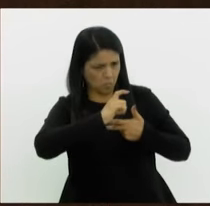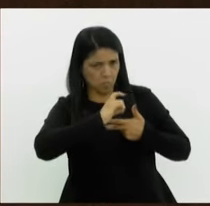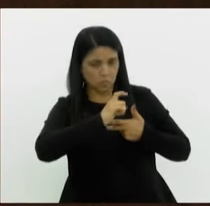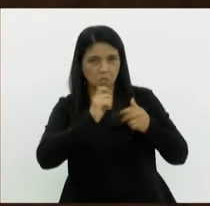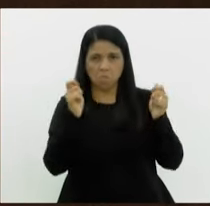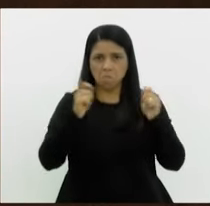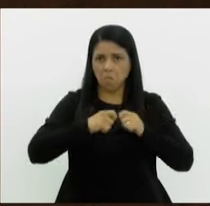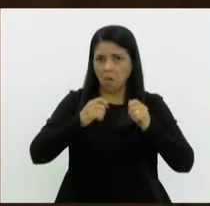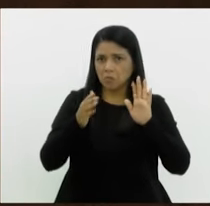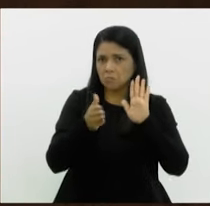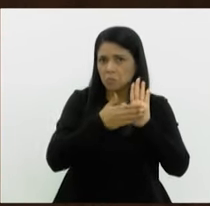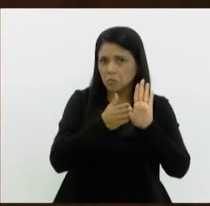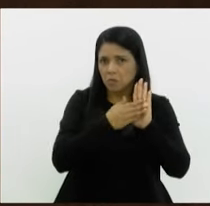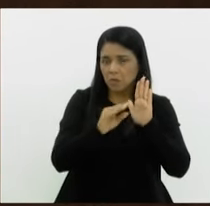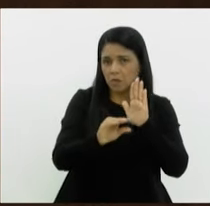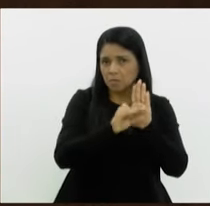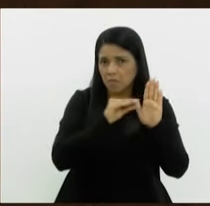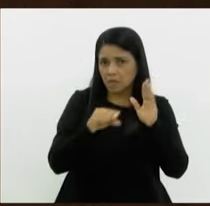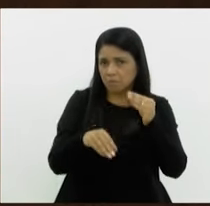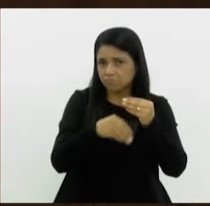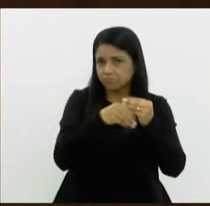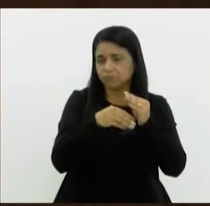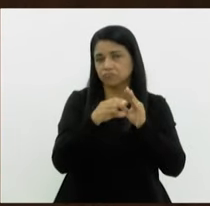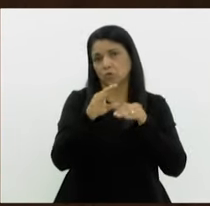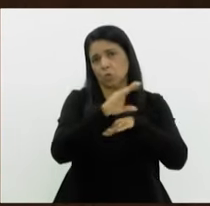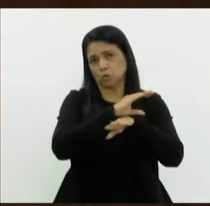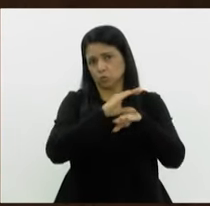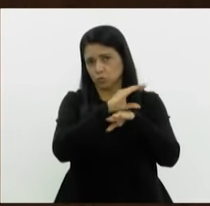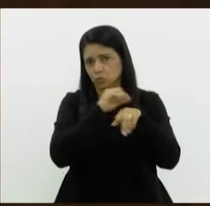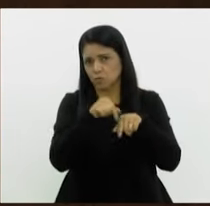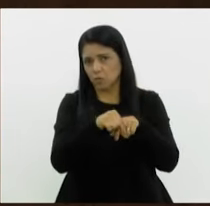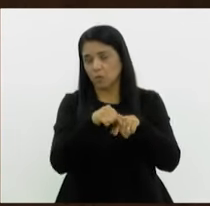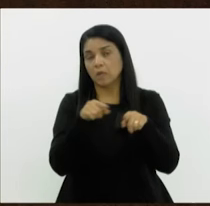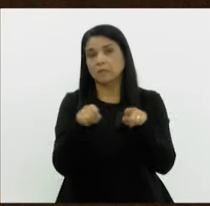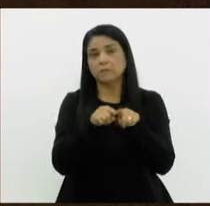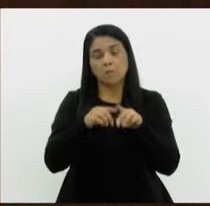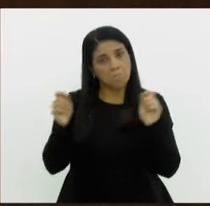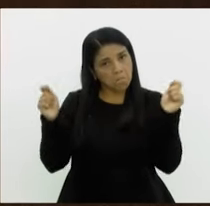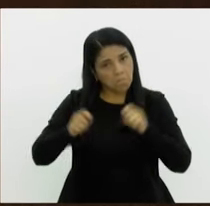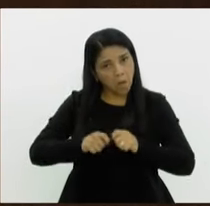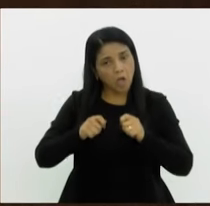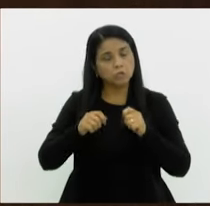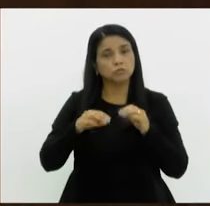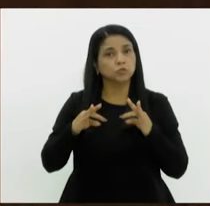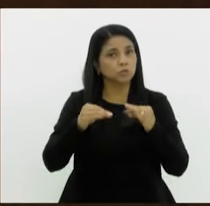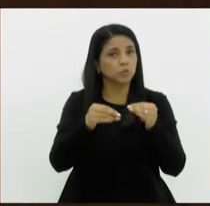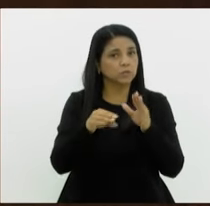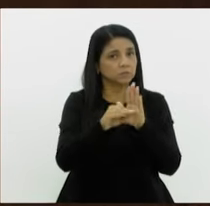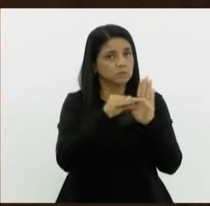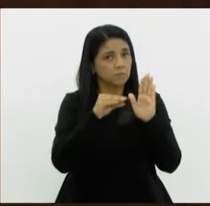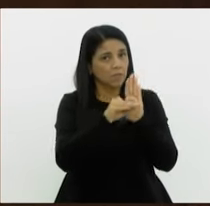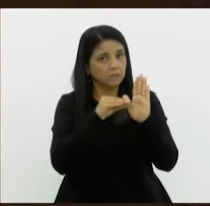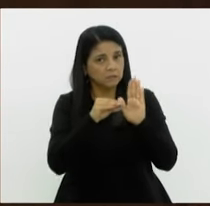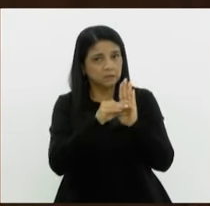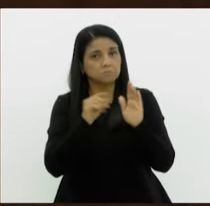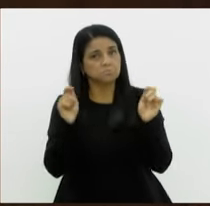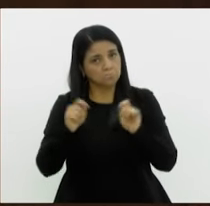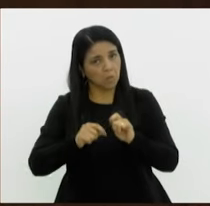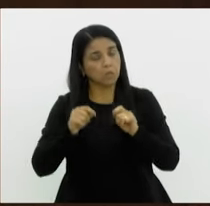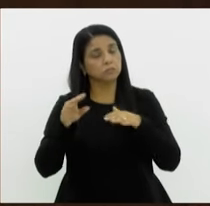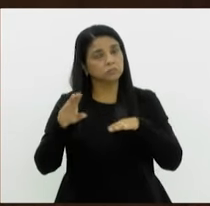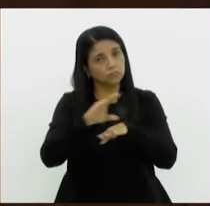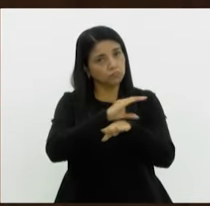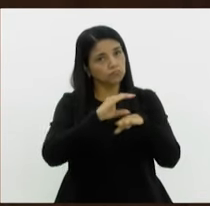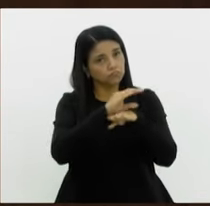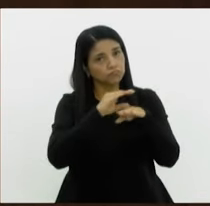pode propor emenda constitucional que ele possa propor todas, porque pode propor uma emenda